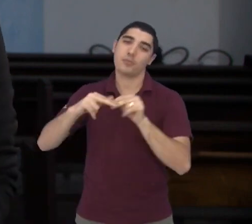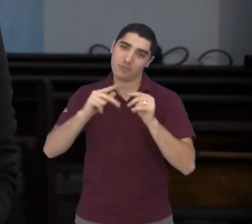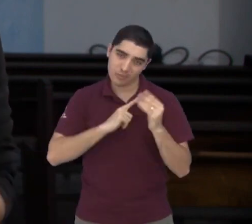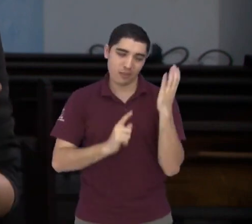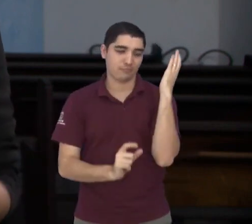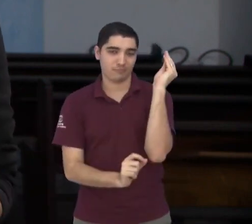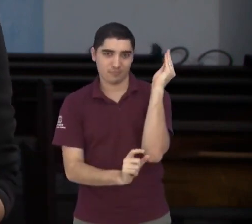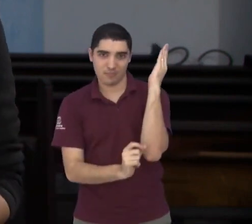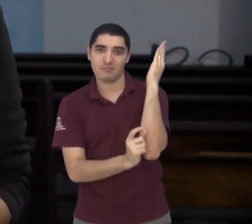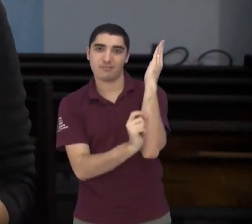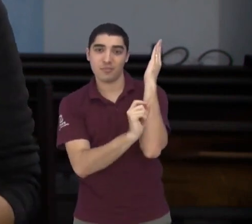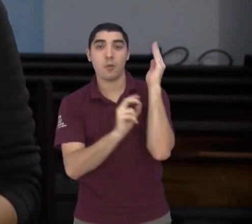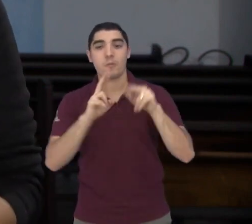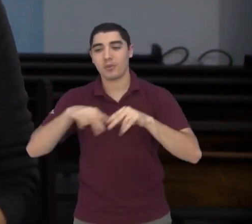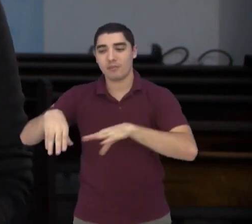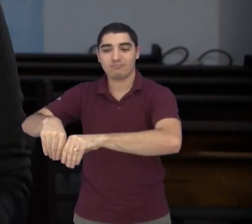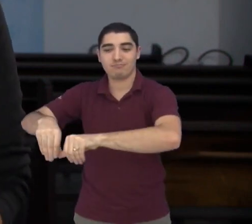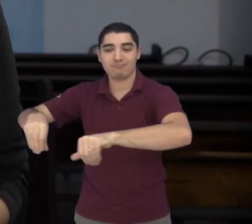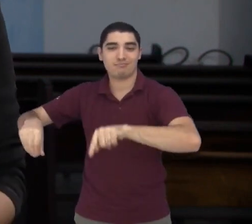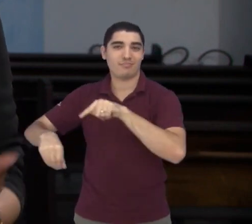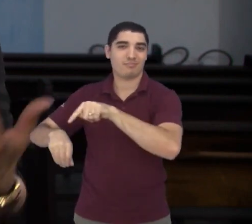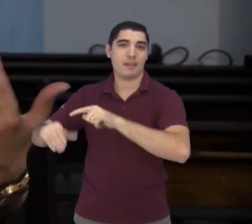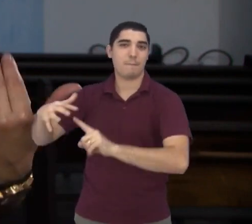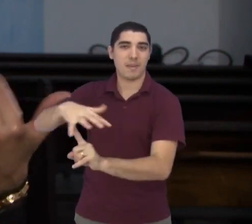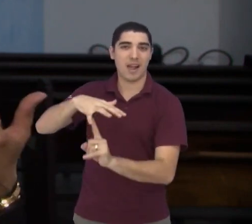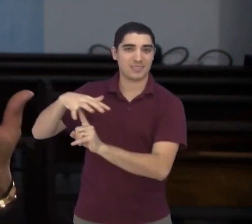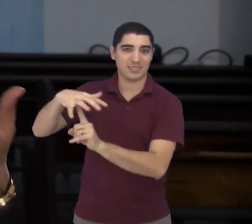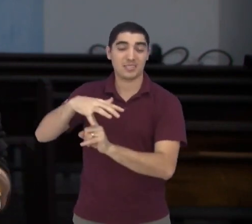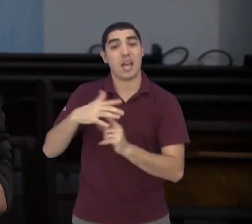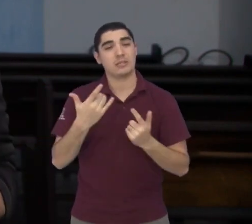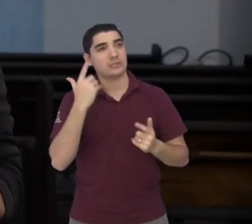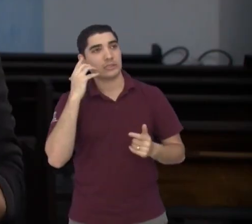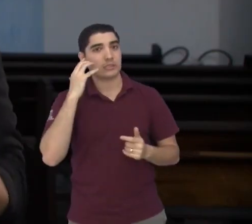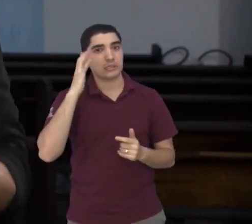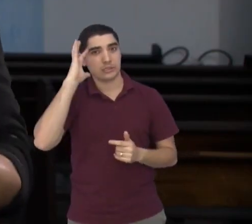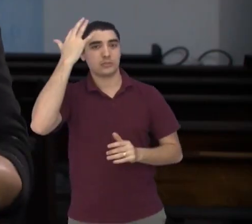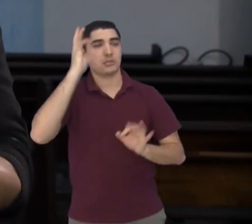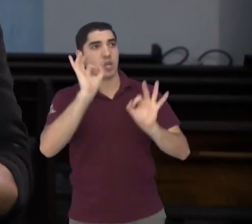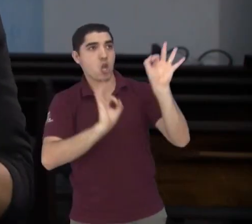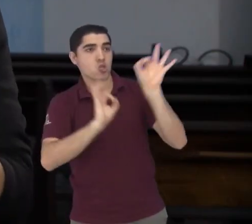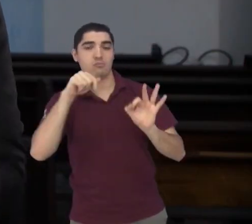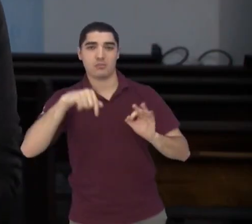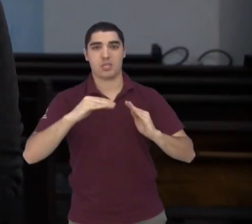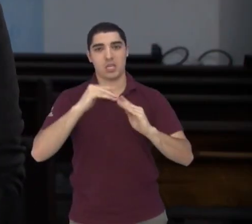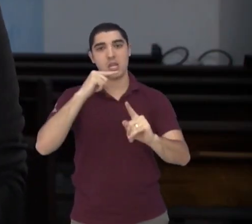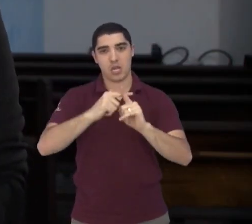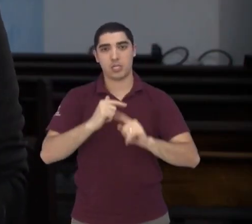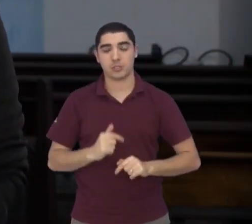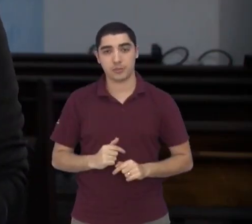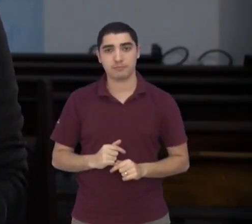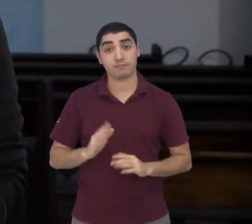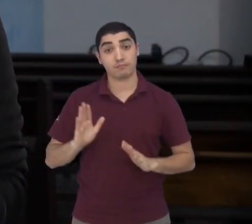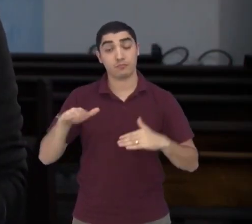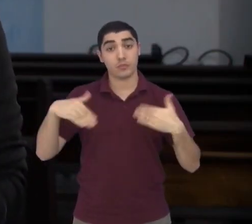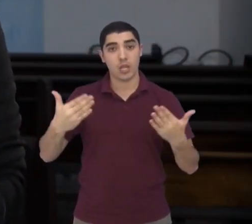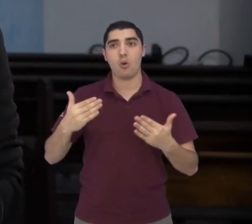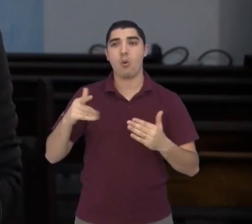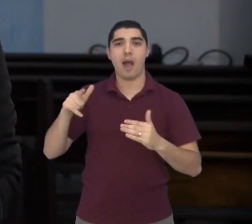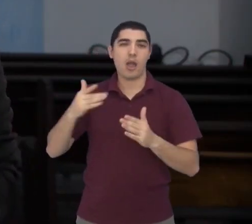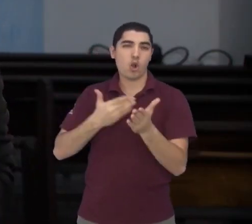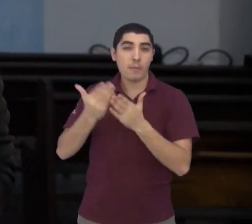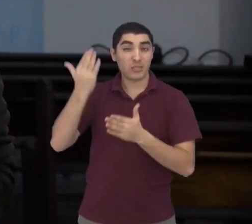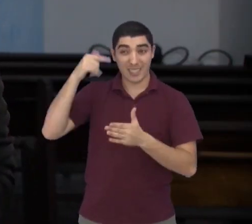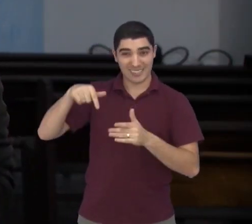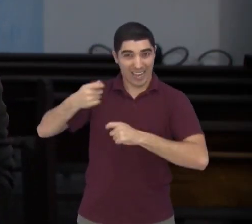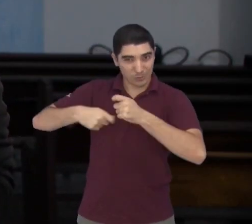solo. E precisava tratar a cambota. Então, a diretoria foi descendo paulatinamente. E o último departamento que aqui